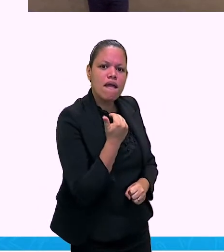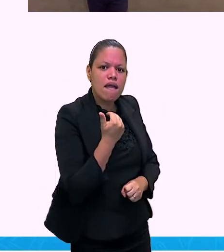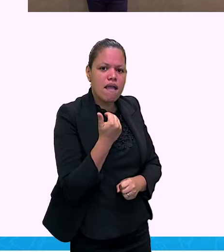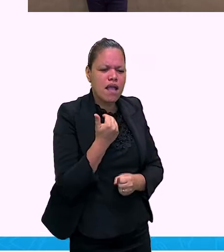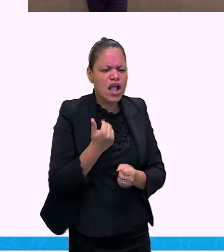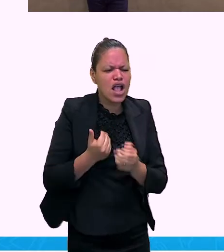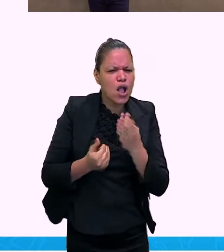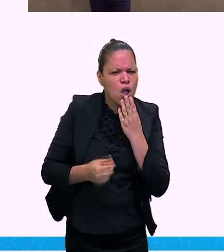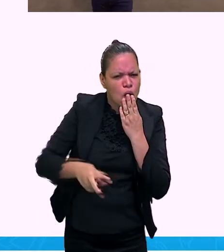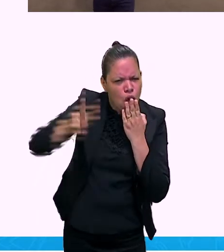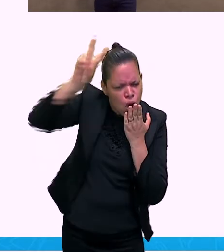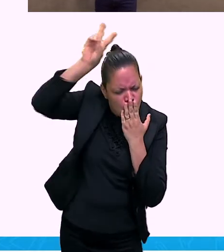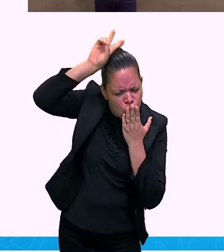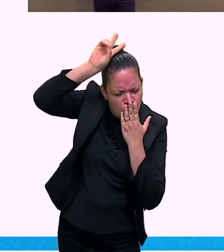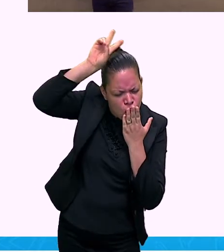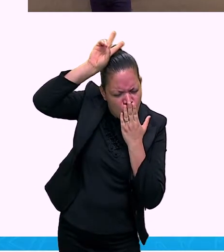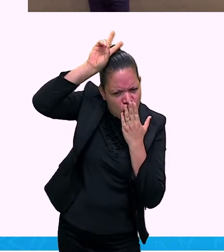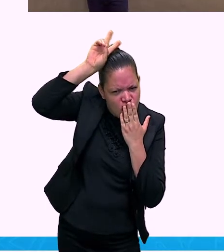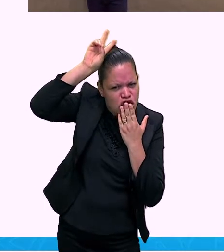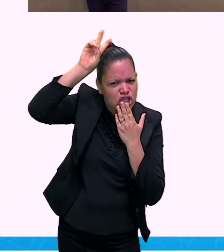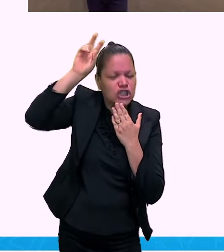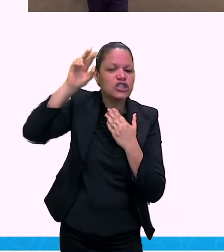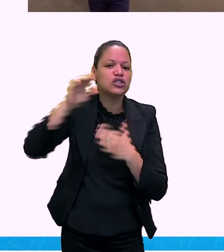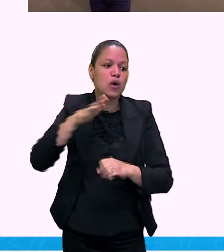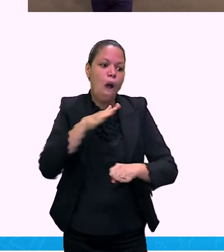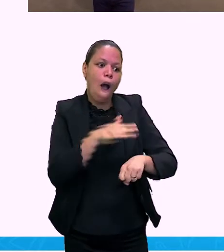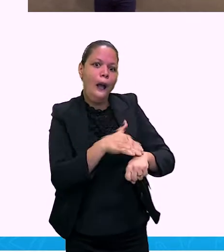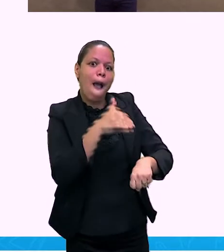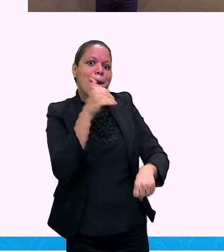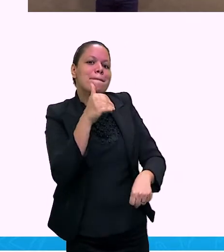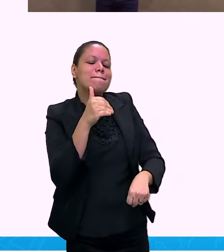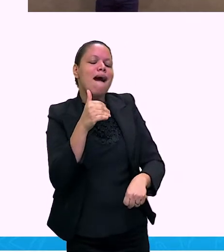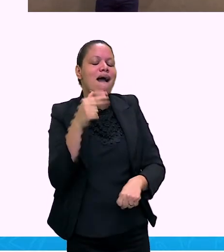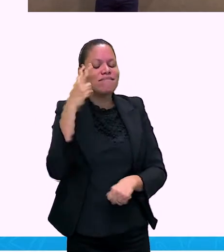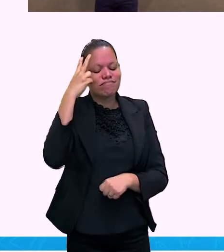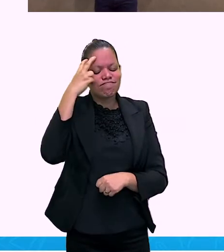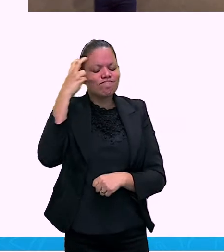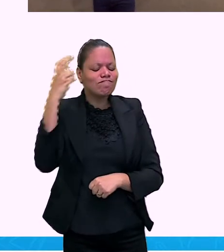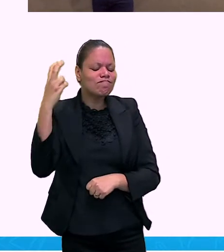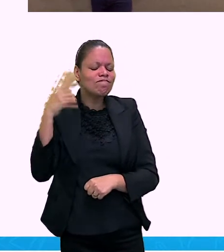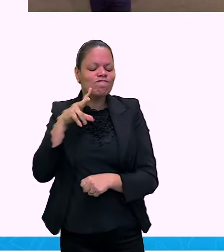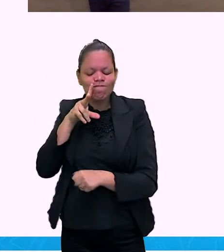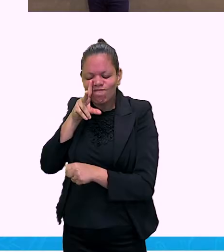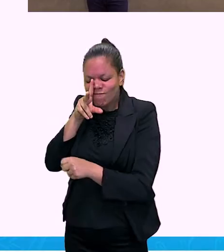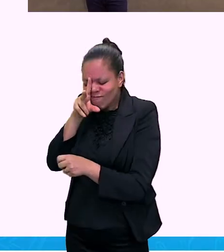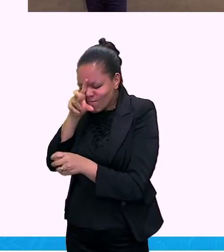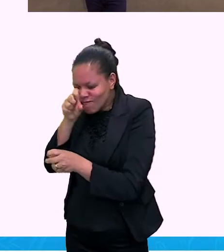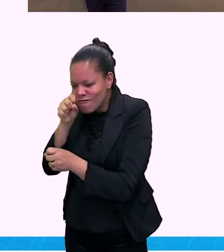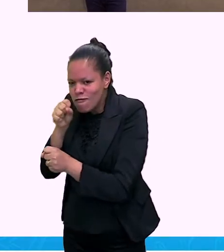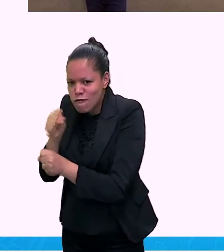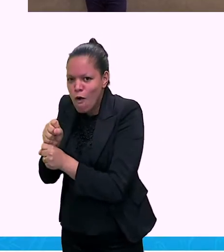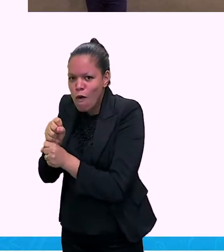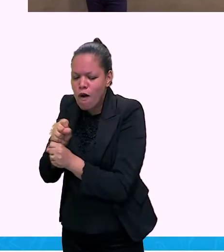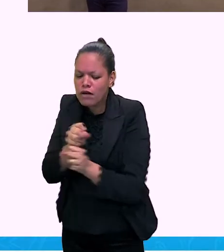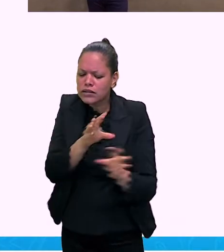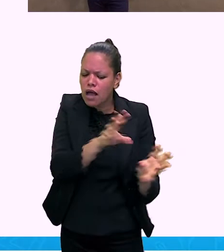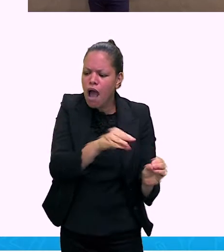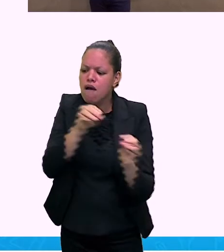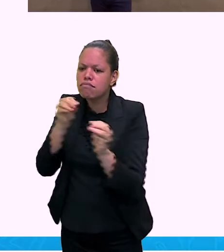quê? Mais inteligência, mais força. Então eles acreditavam que ao comer essa carne, eles